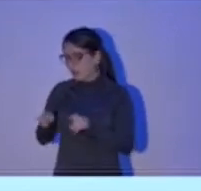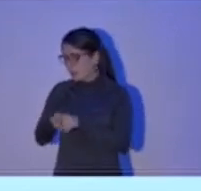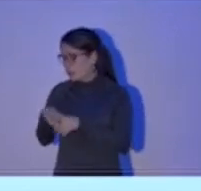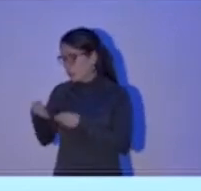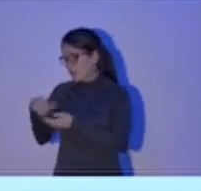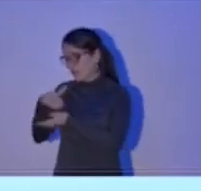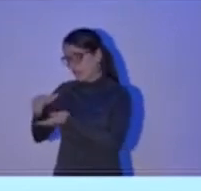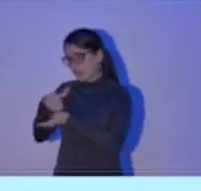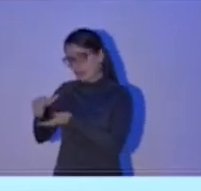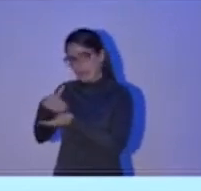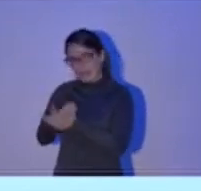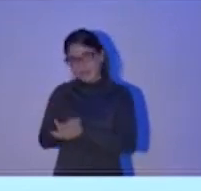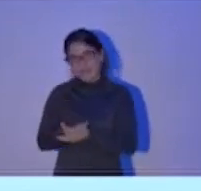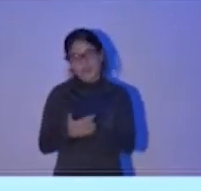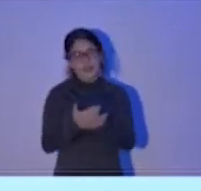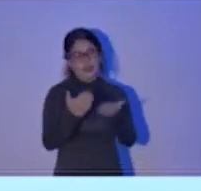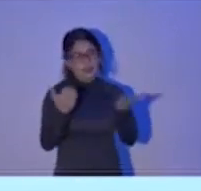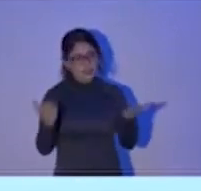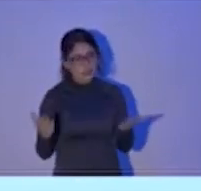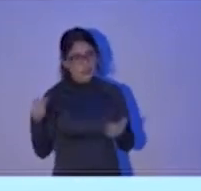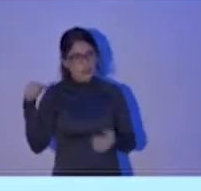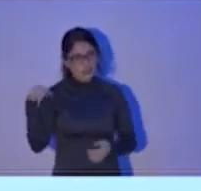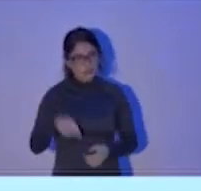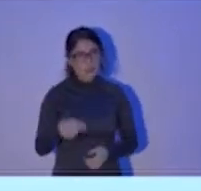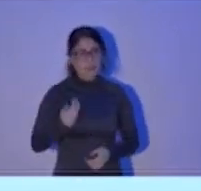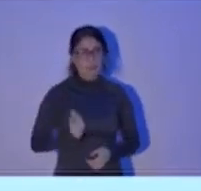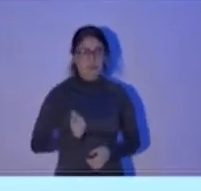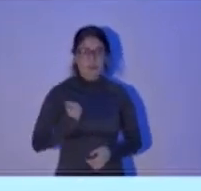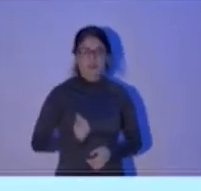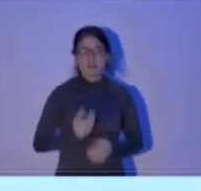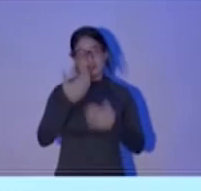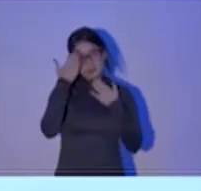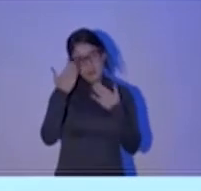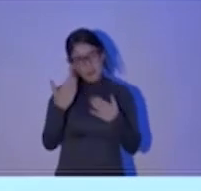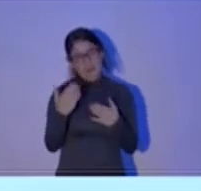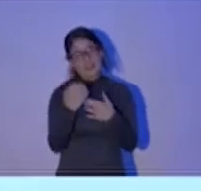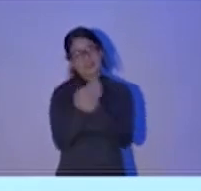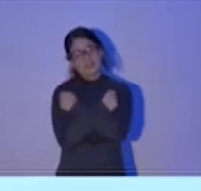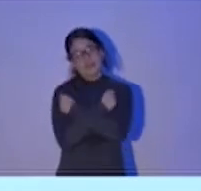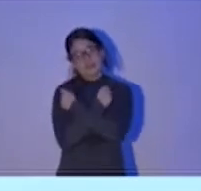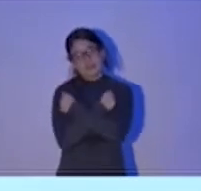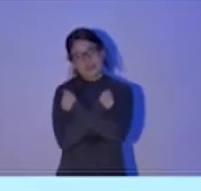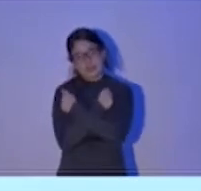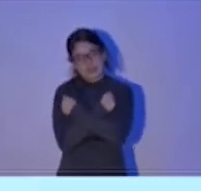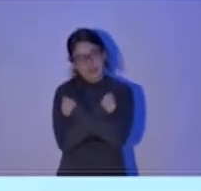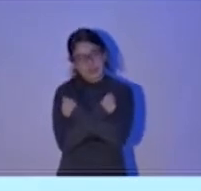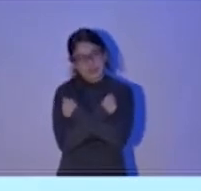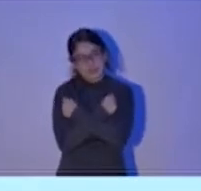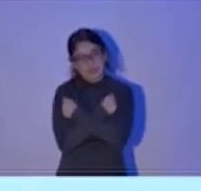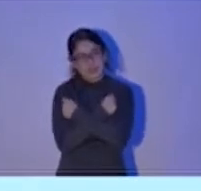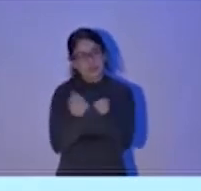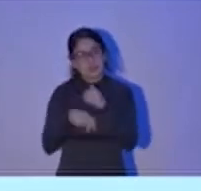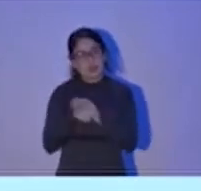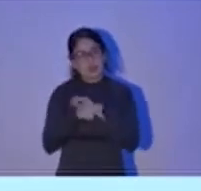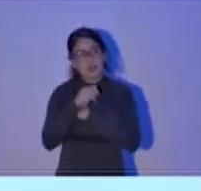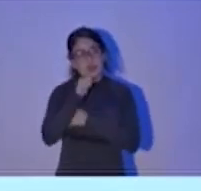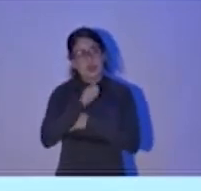aqui presentes, autoridades, o nosso muito obrigado, fraterno abraço da nossa presidente Cecília